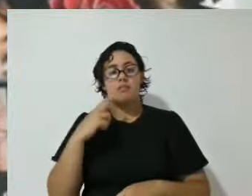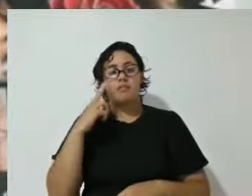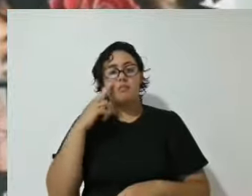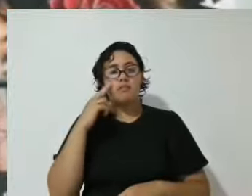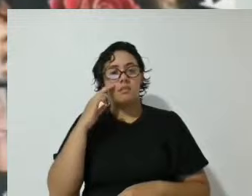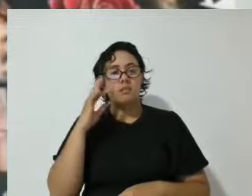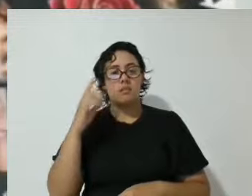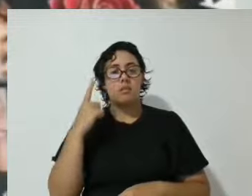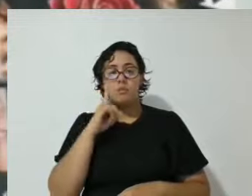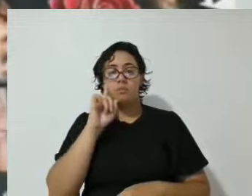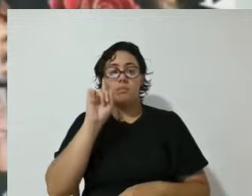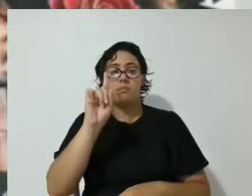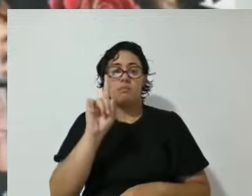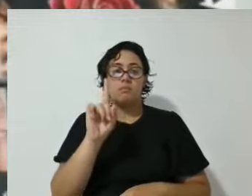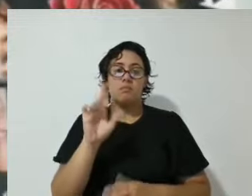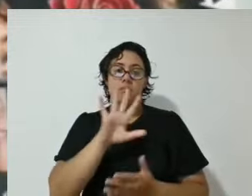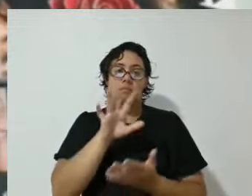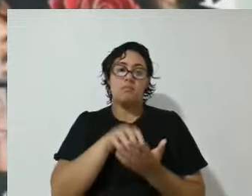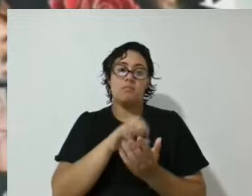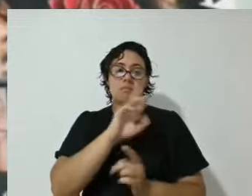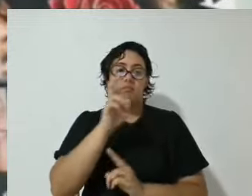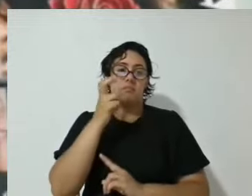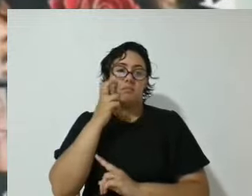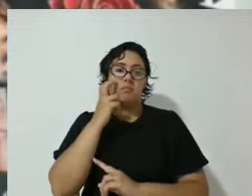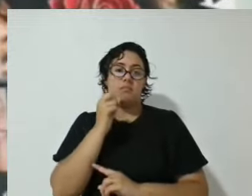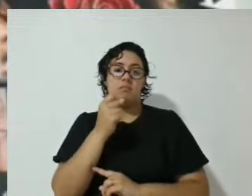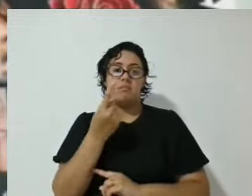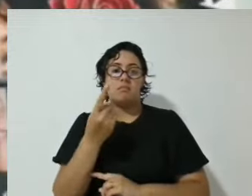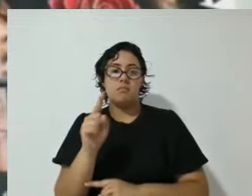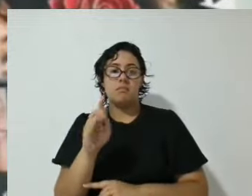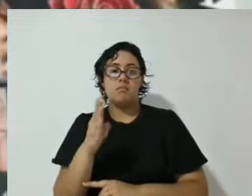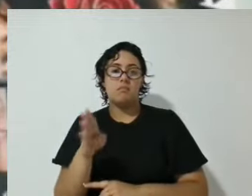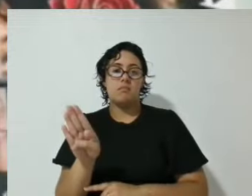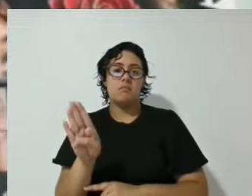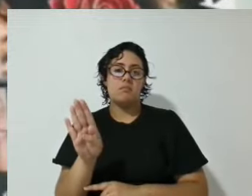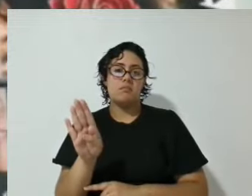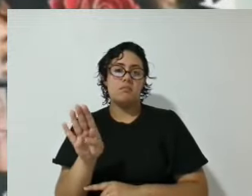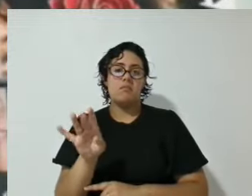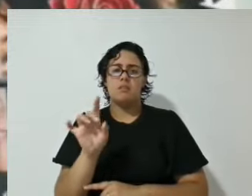dia o Centro Cultural São Bernardo, não só ele, mas